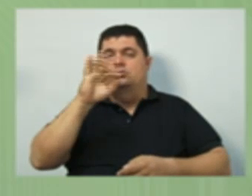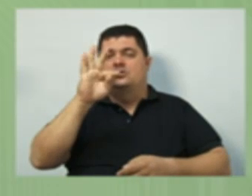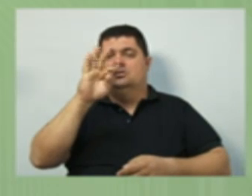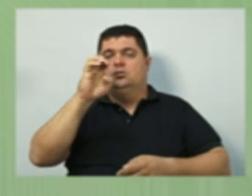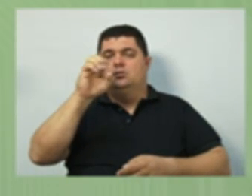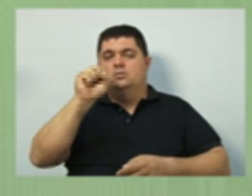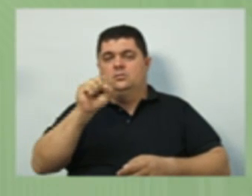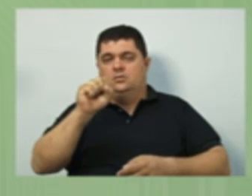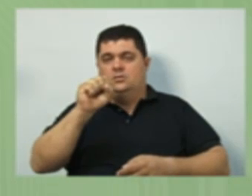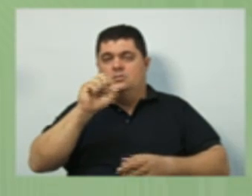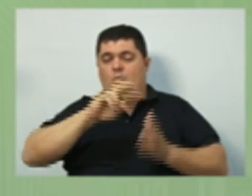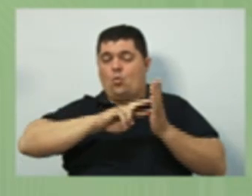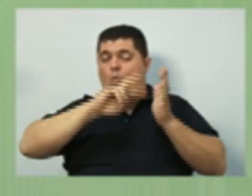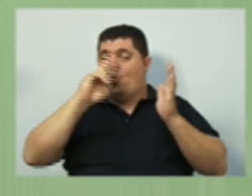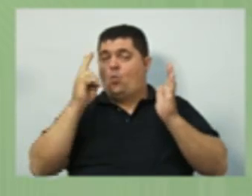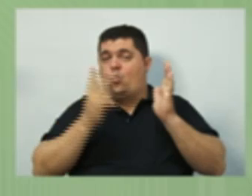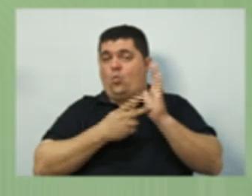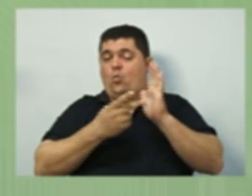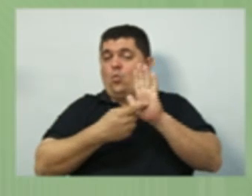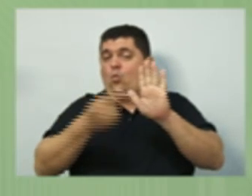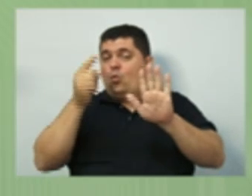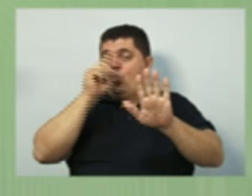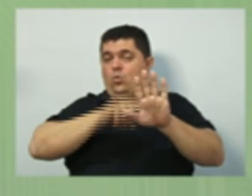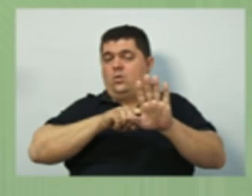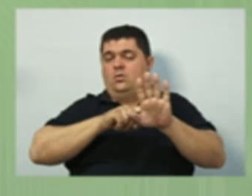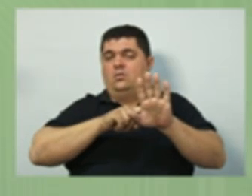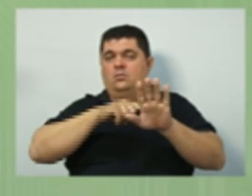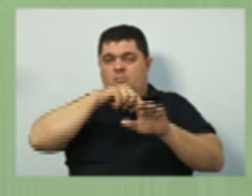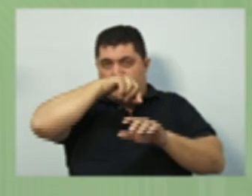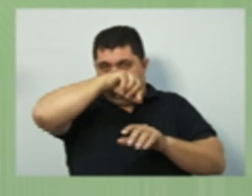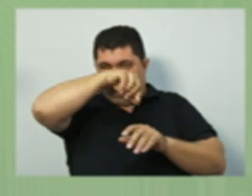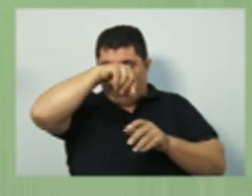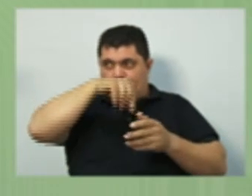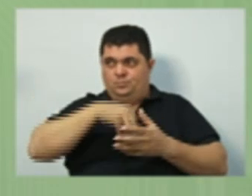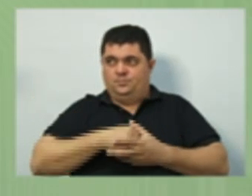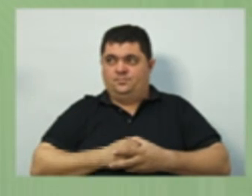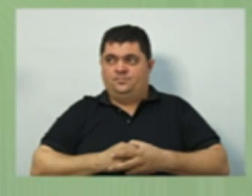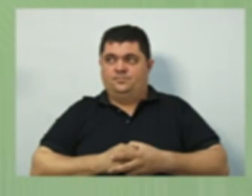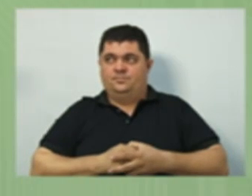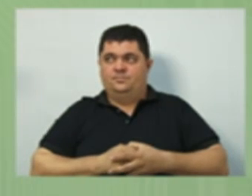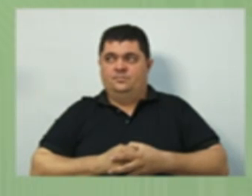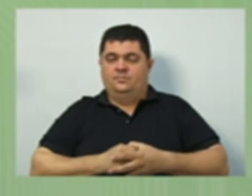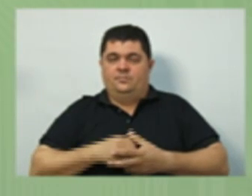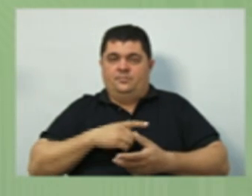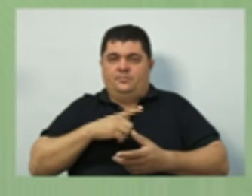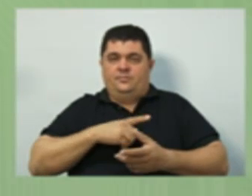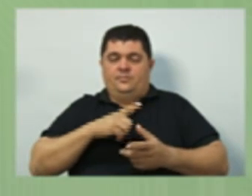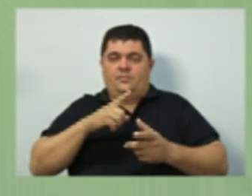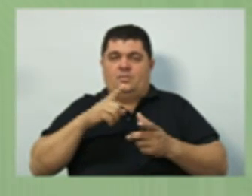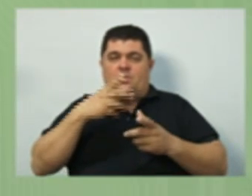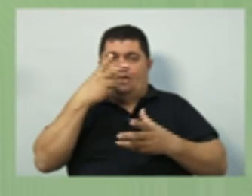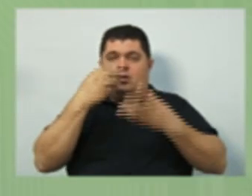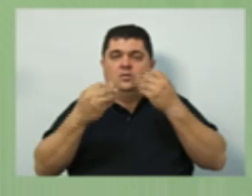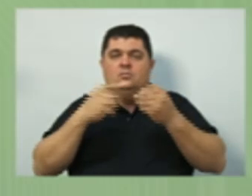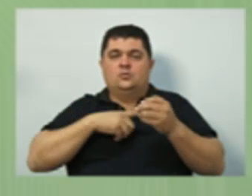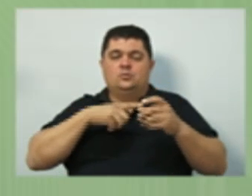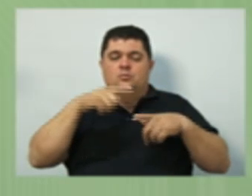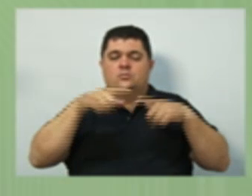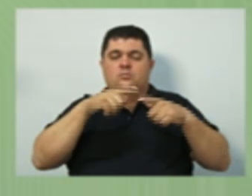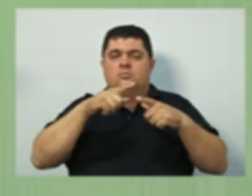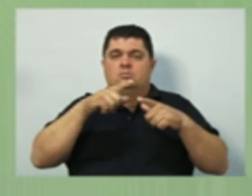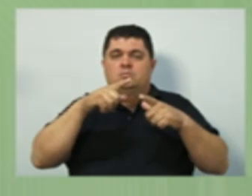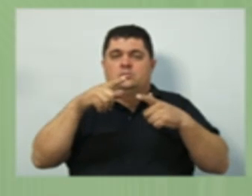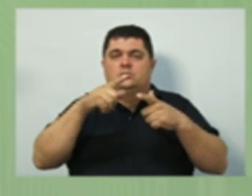o contrário. Contrário do quê? Vamos procurar. Configura uma imagem de divisão social do trabalho